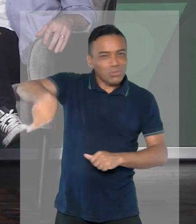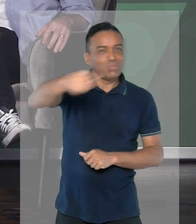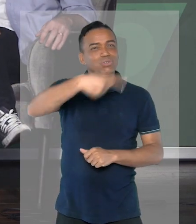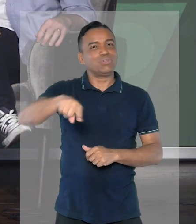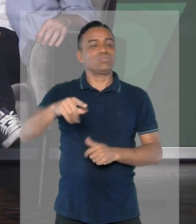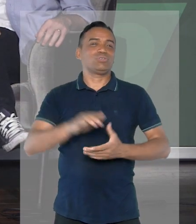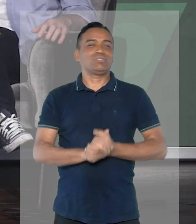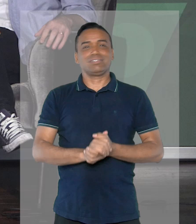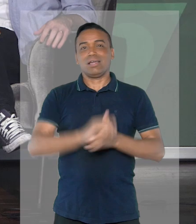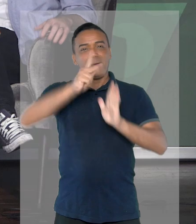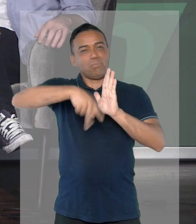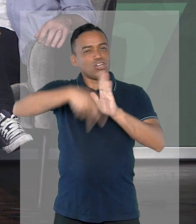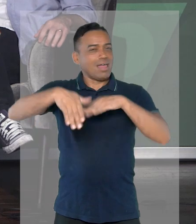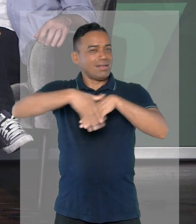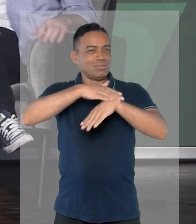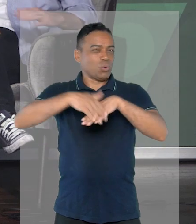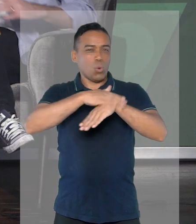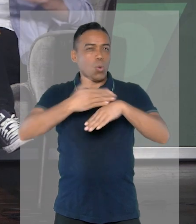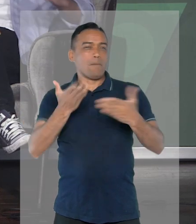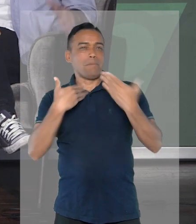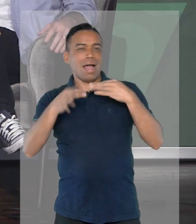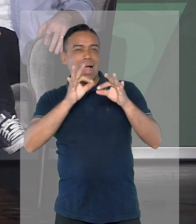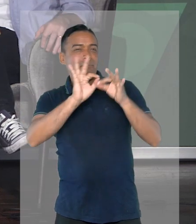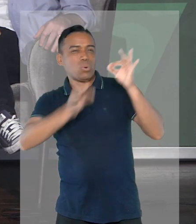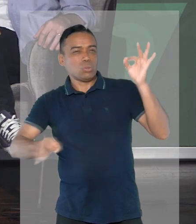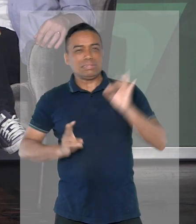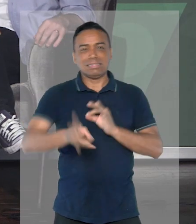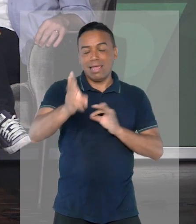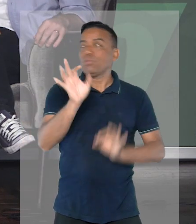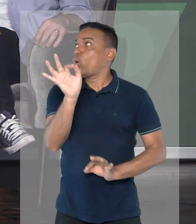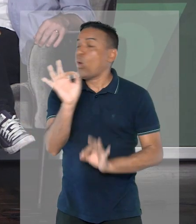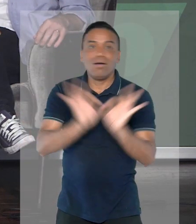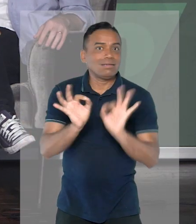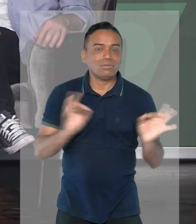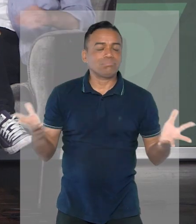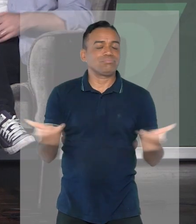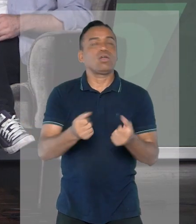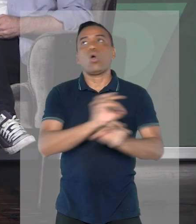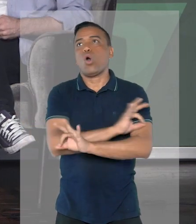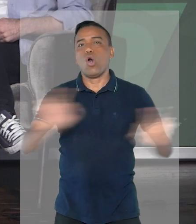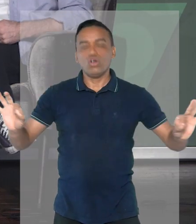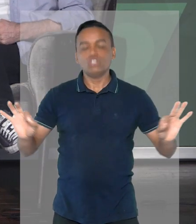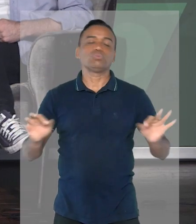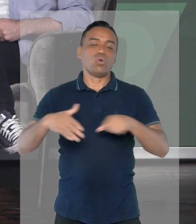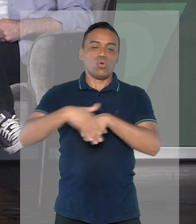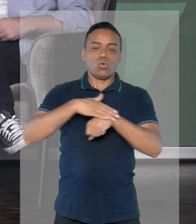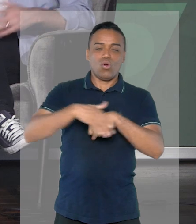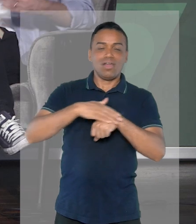Obrigado ao Sempre um Papo, sempre muito bom, muito bem organizado. E ótimo a gente poder conversar do